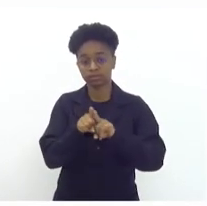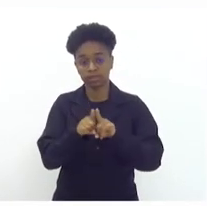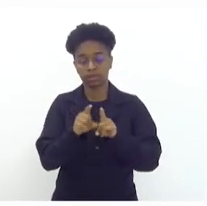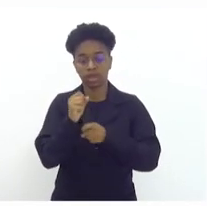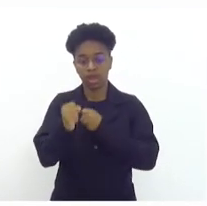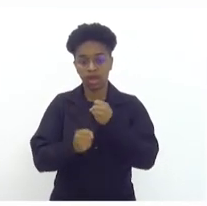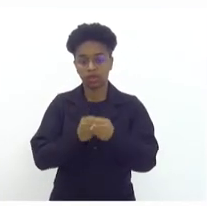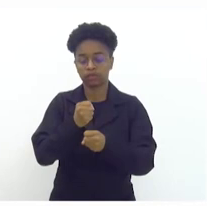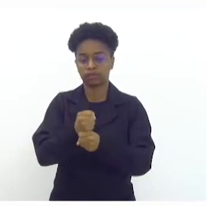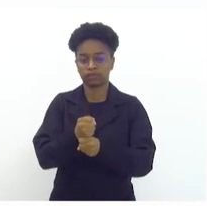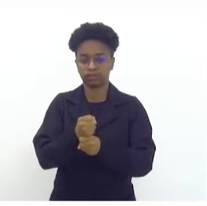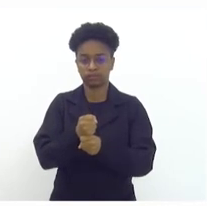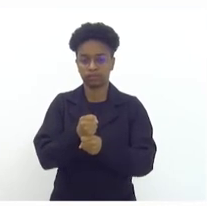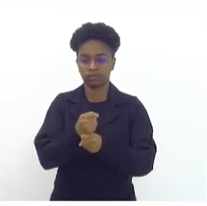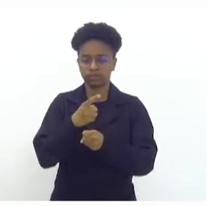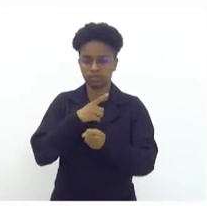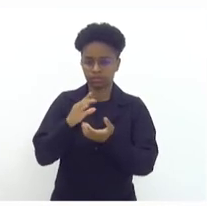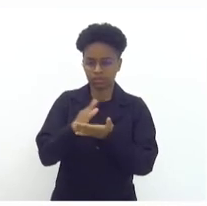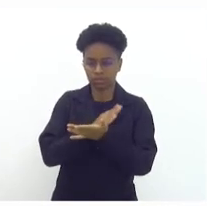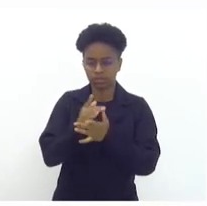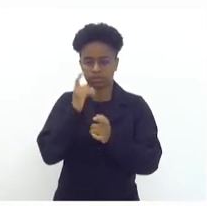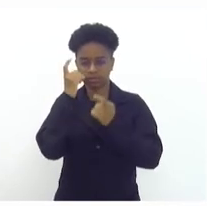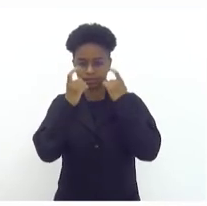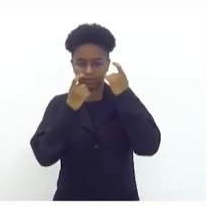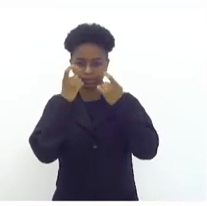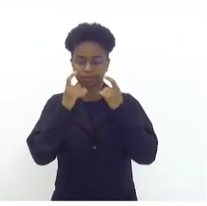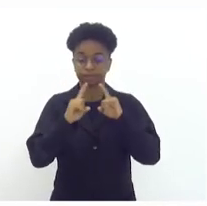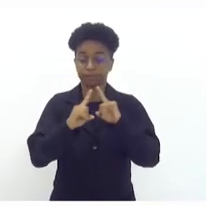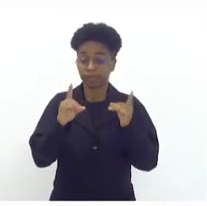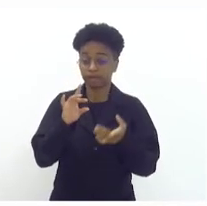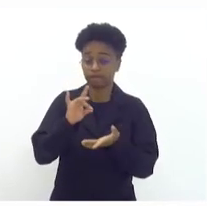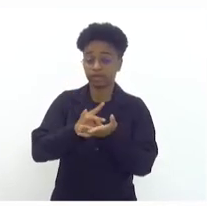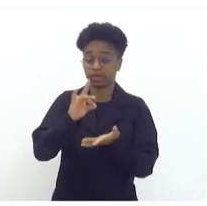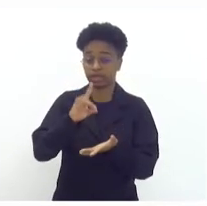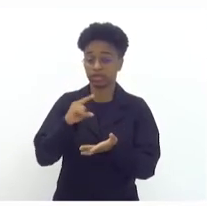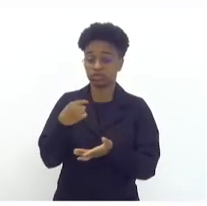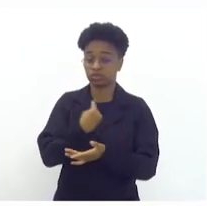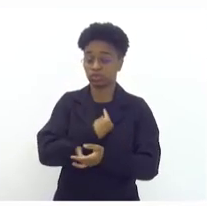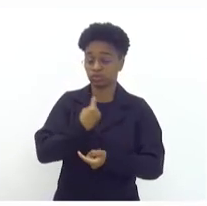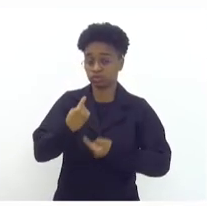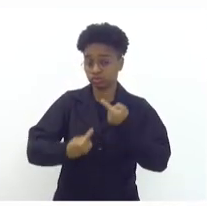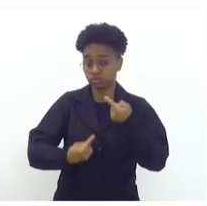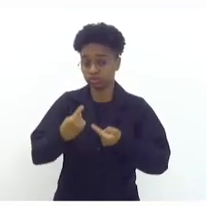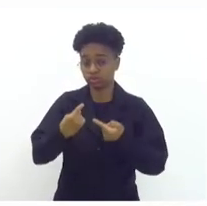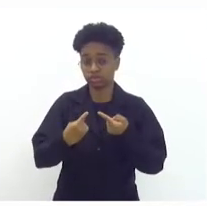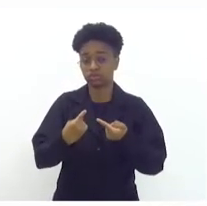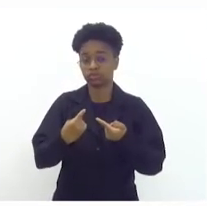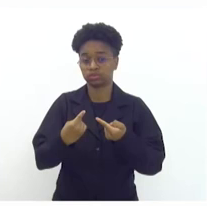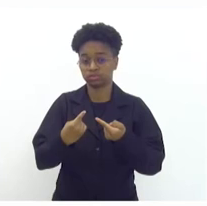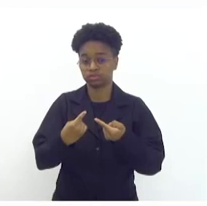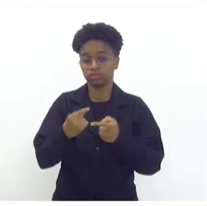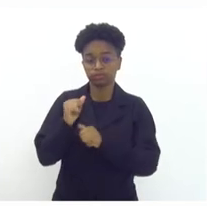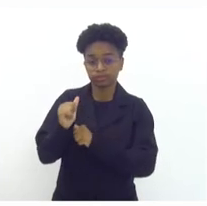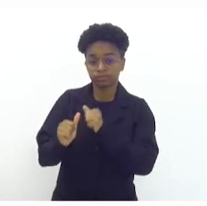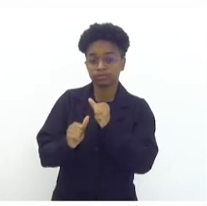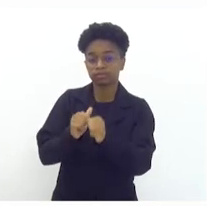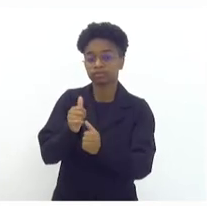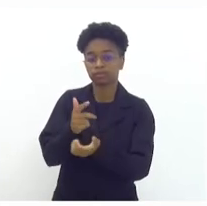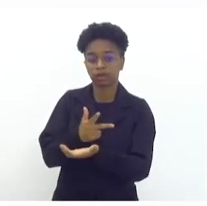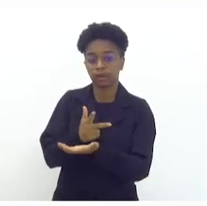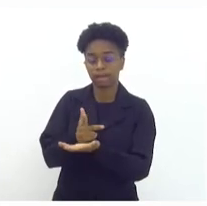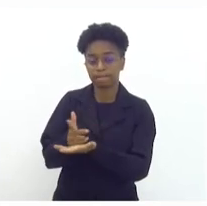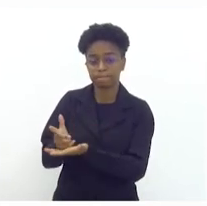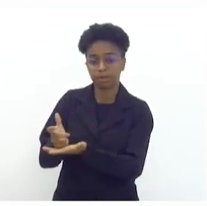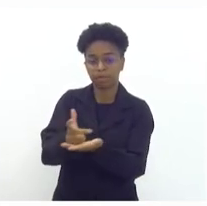grandes é preocupações mas o fato que nós estamos discutindo essa reforma tributária né